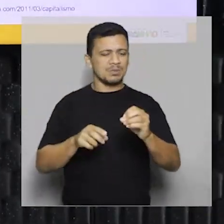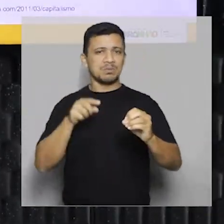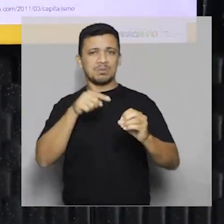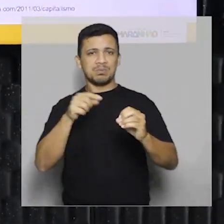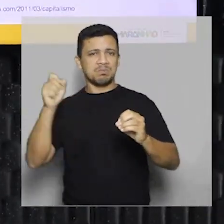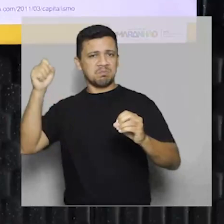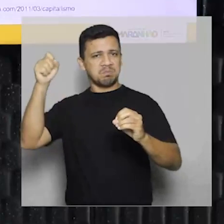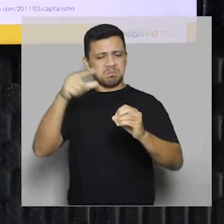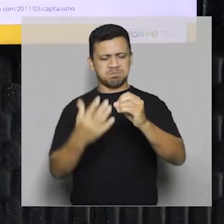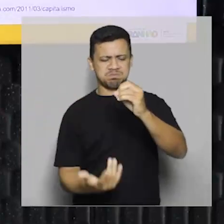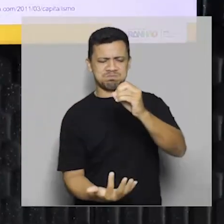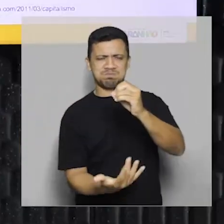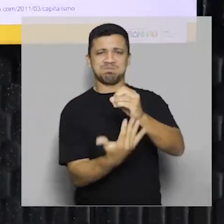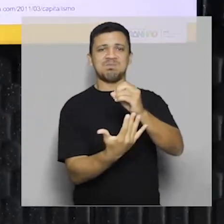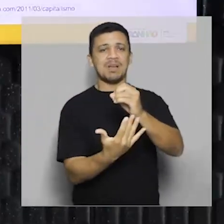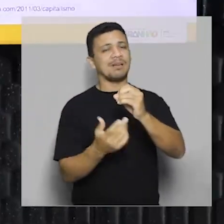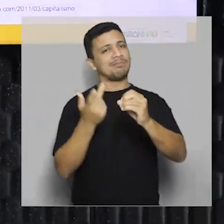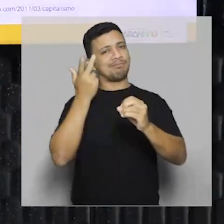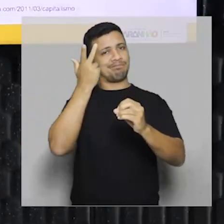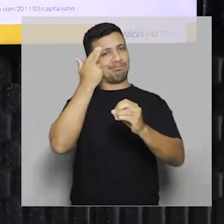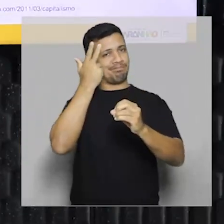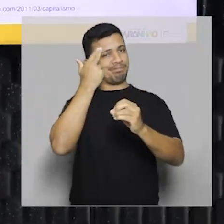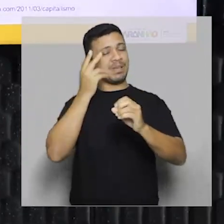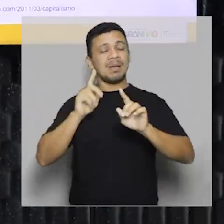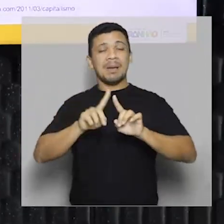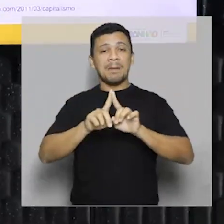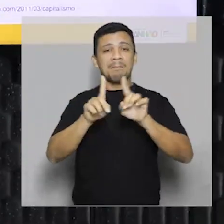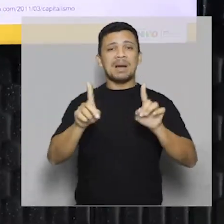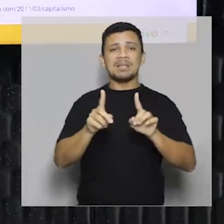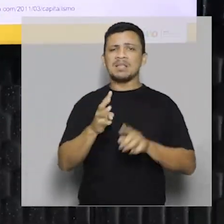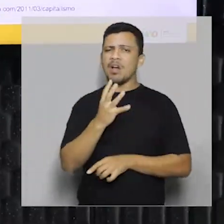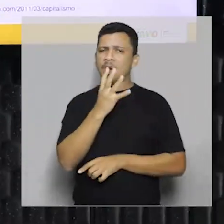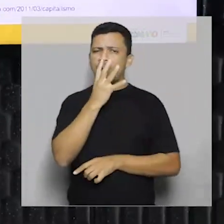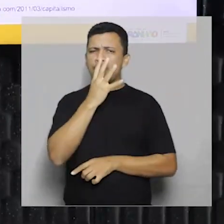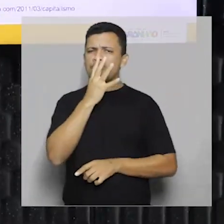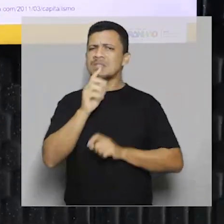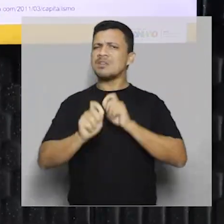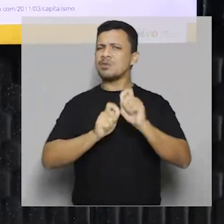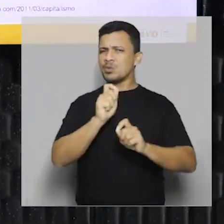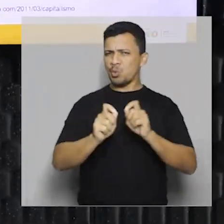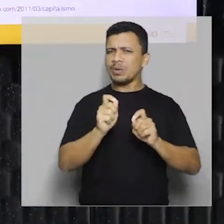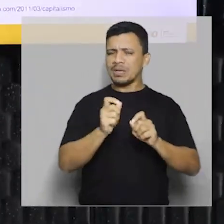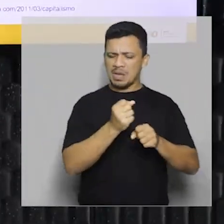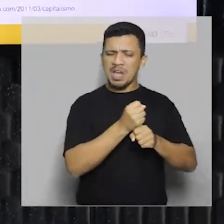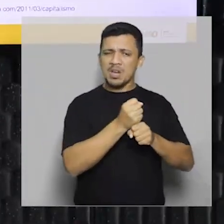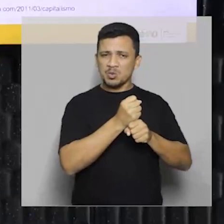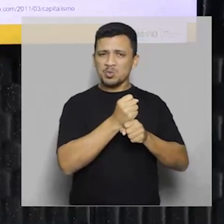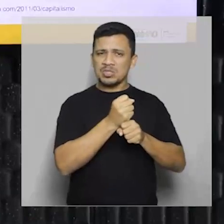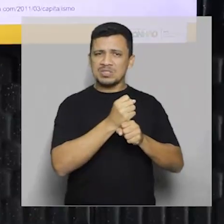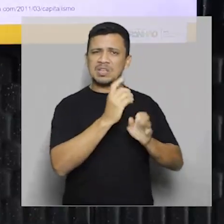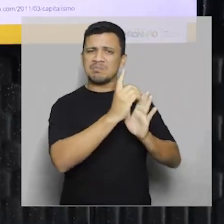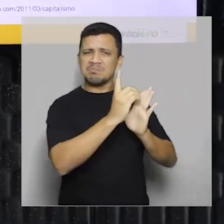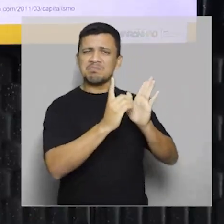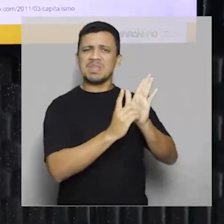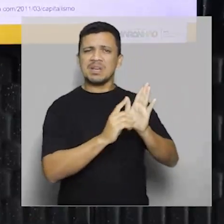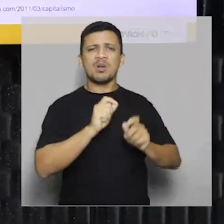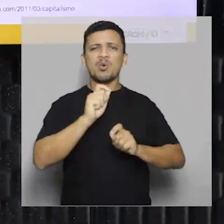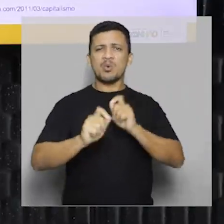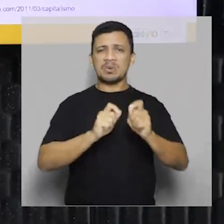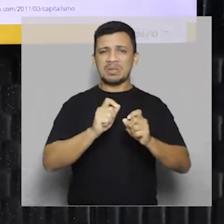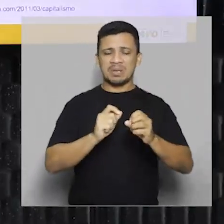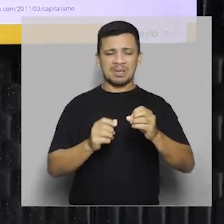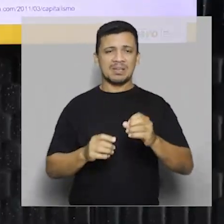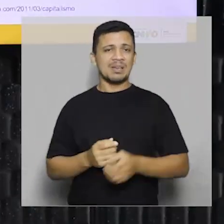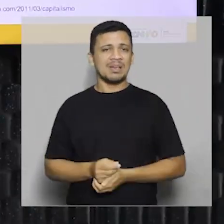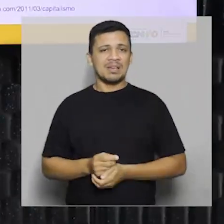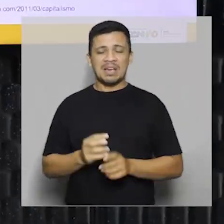natural Aqui estamos observando nos últimos anos das últimas décadas um